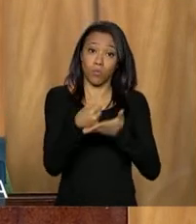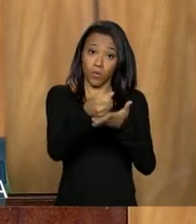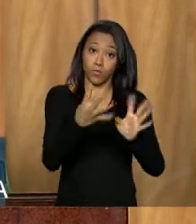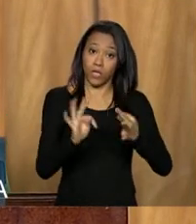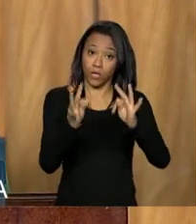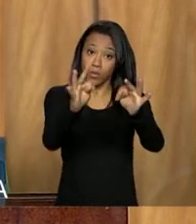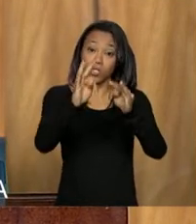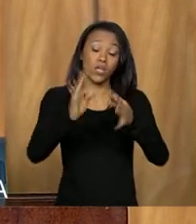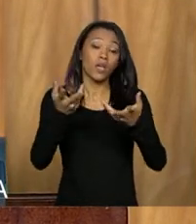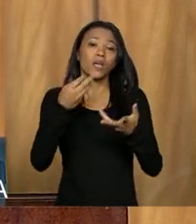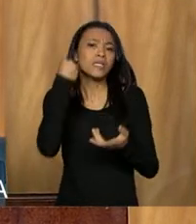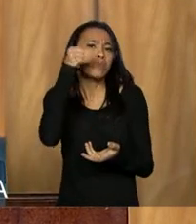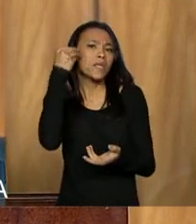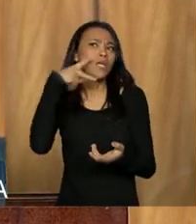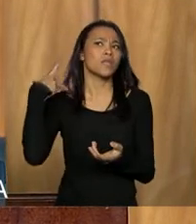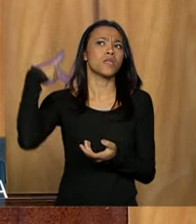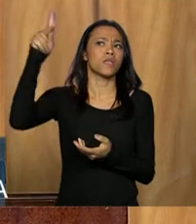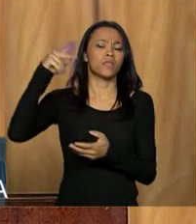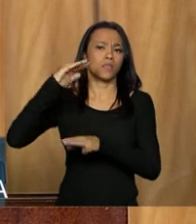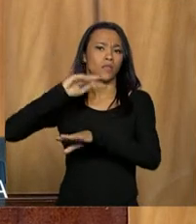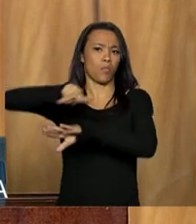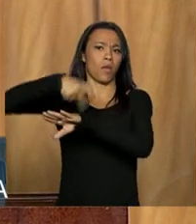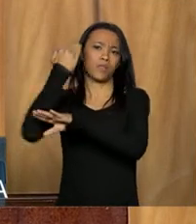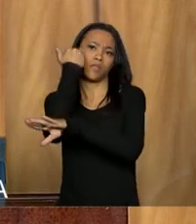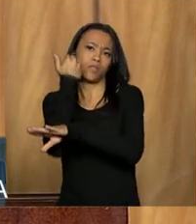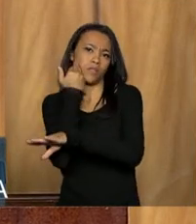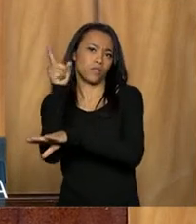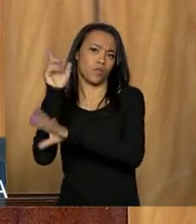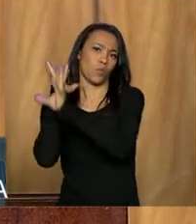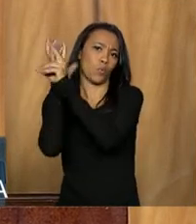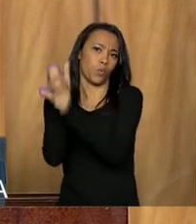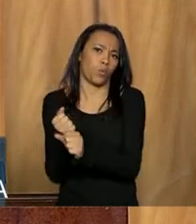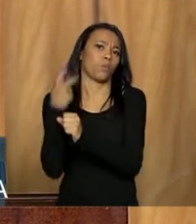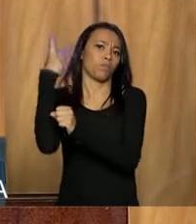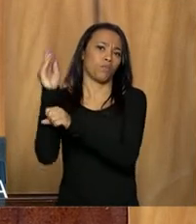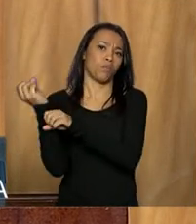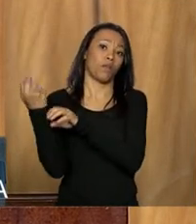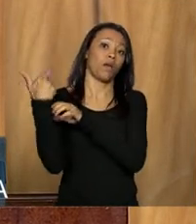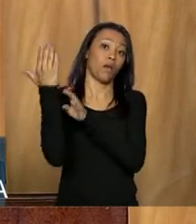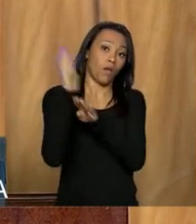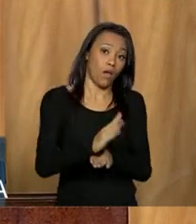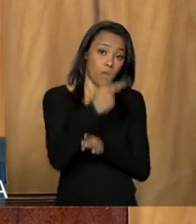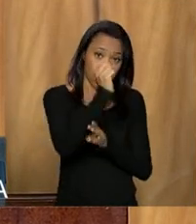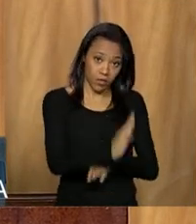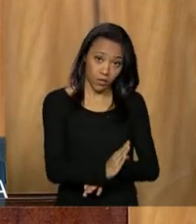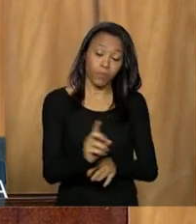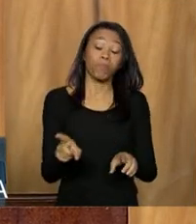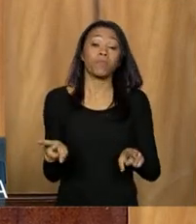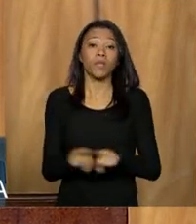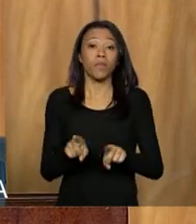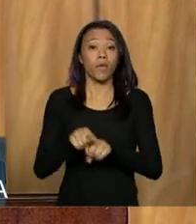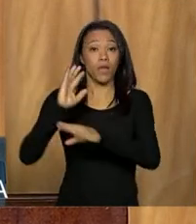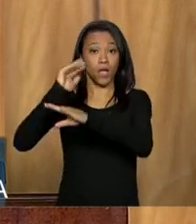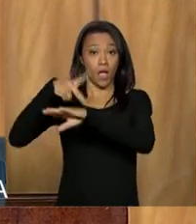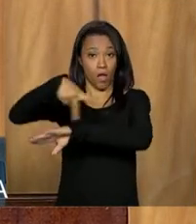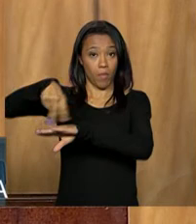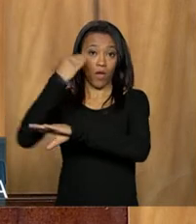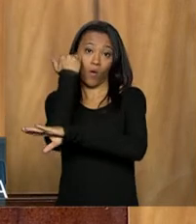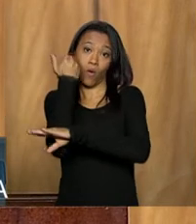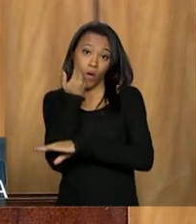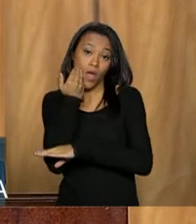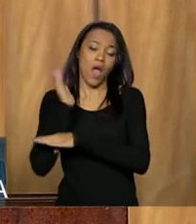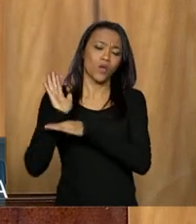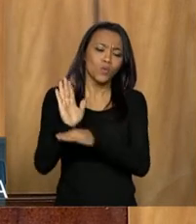da experiência que acumulamos com a formação dessa economia na Coreia. A Coreia está apoiando a criação de uma rede interativa